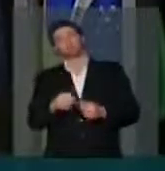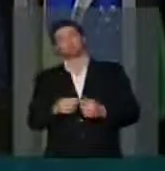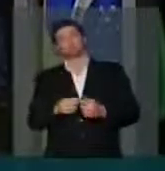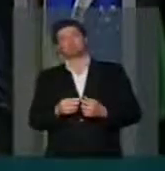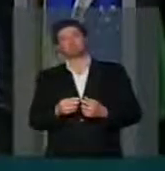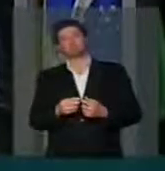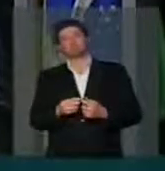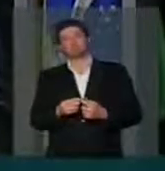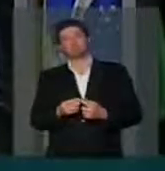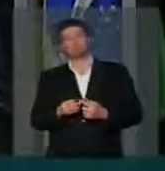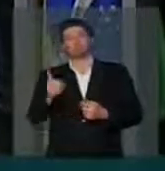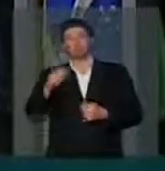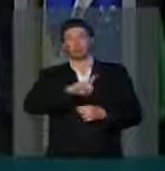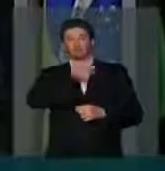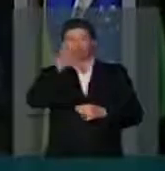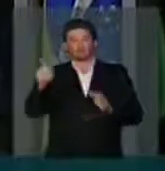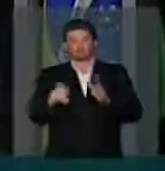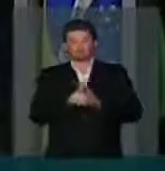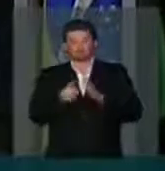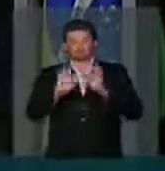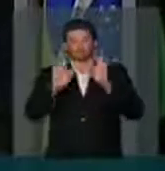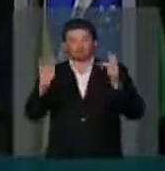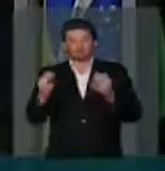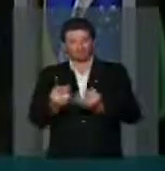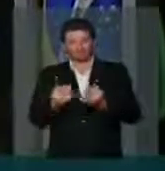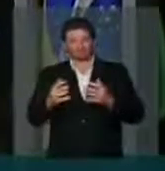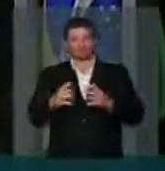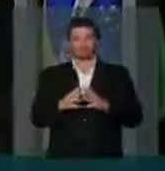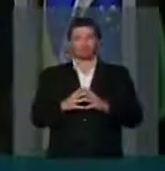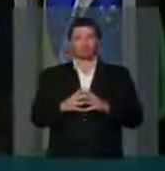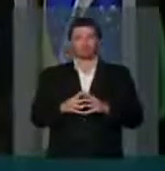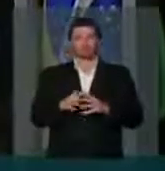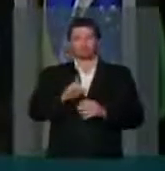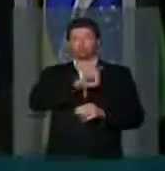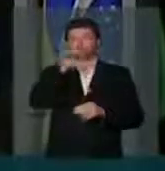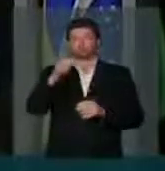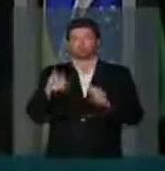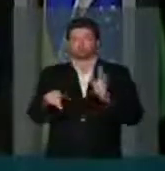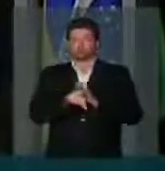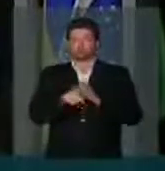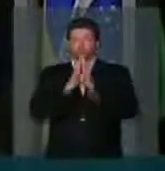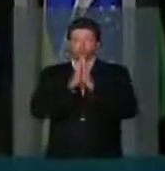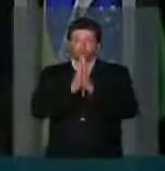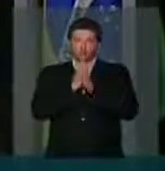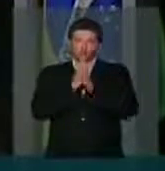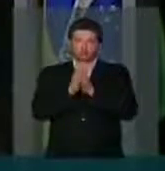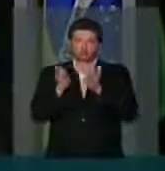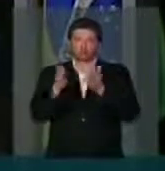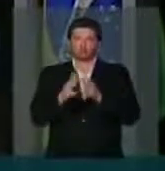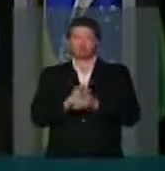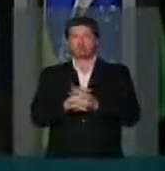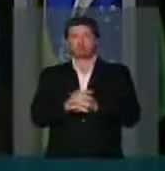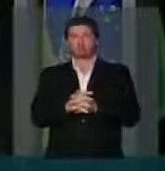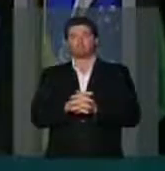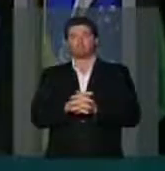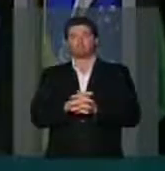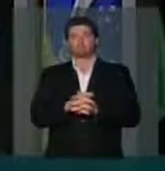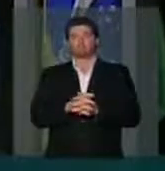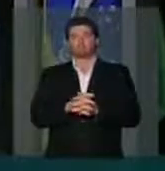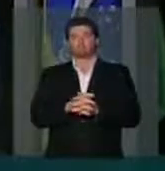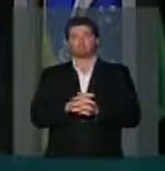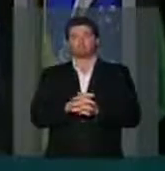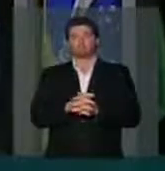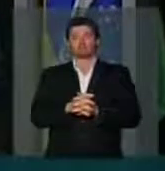que é um dia da família, domingo que é um dia de oração, domingo que é um dia de